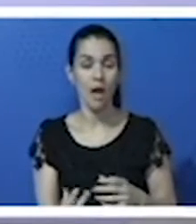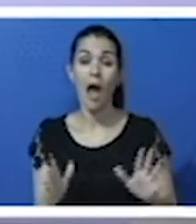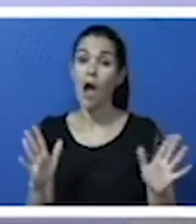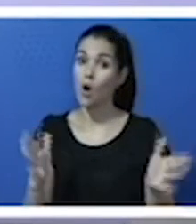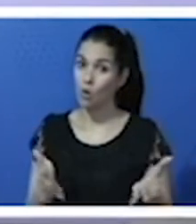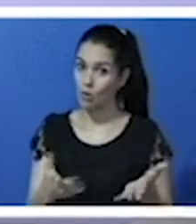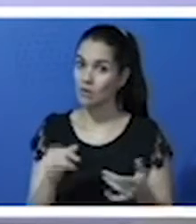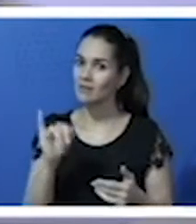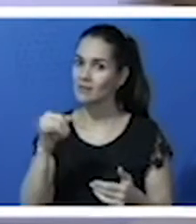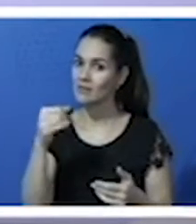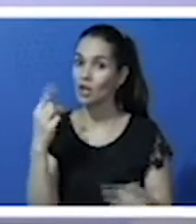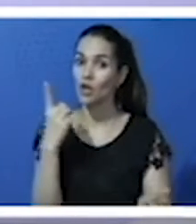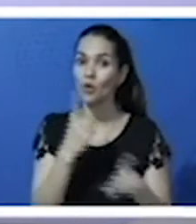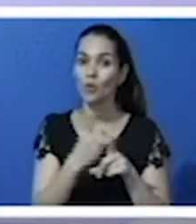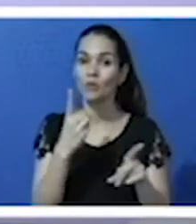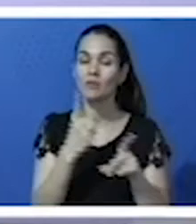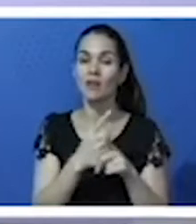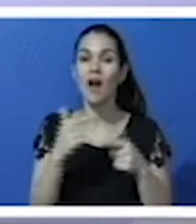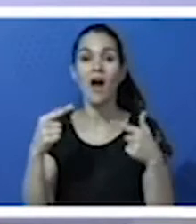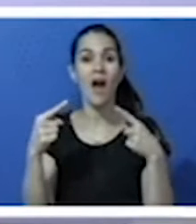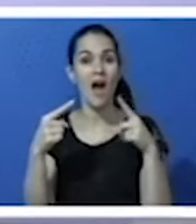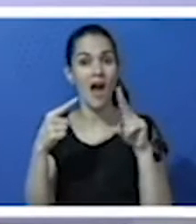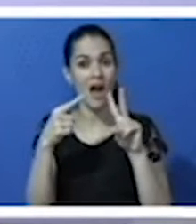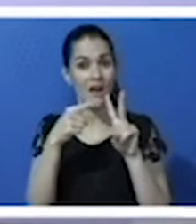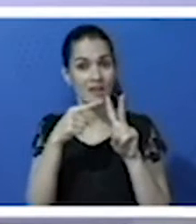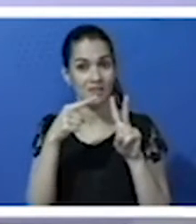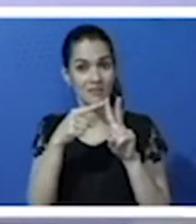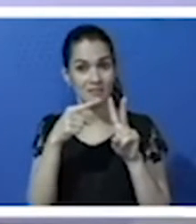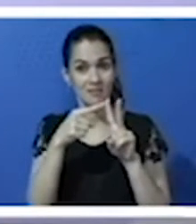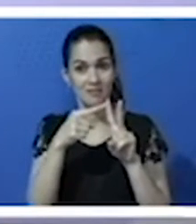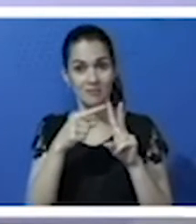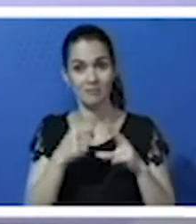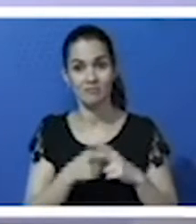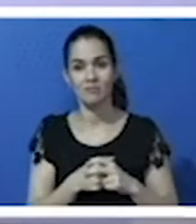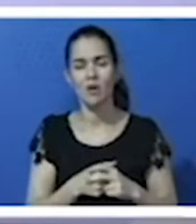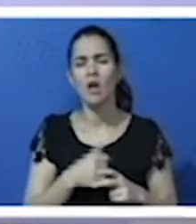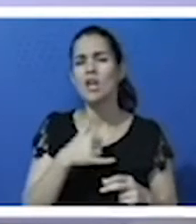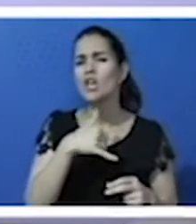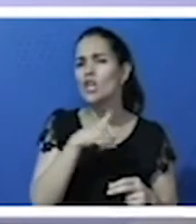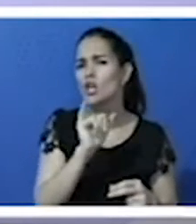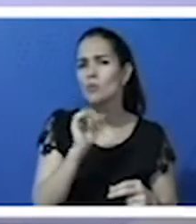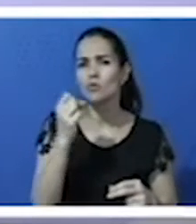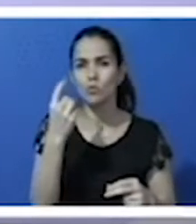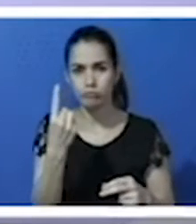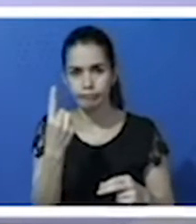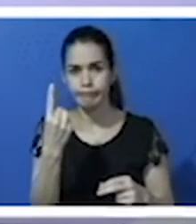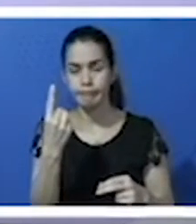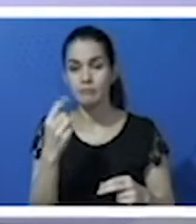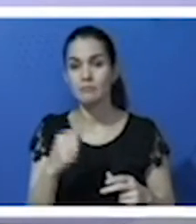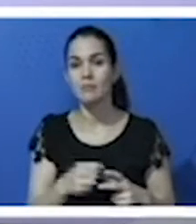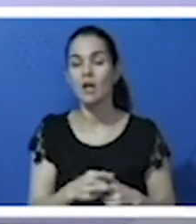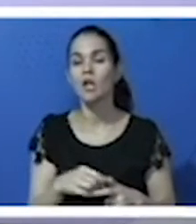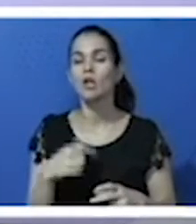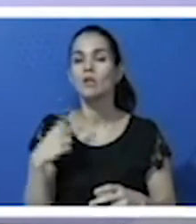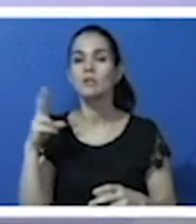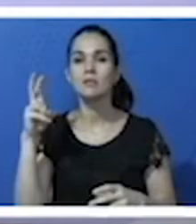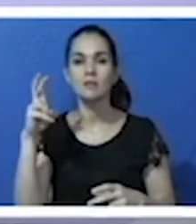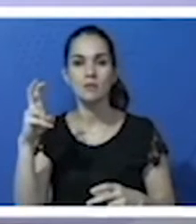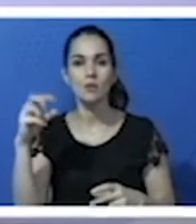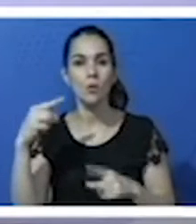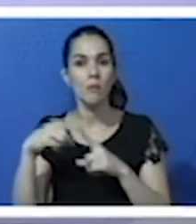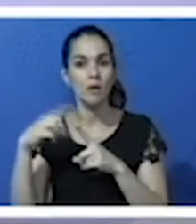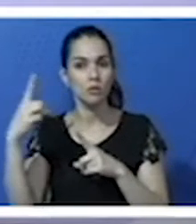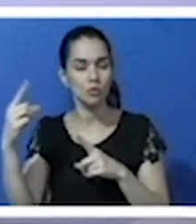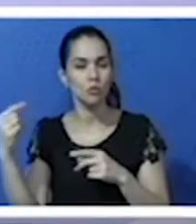raízes. O y', né, eu vou fazer com um positivo, né, é mais ou menos 1. Então eu peguei primeiro o mais